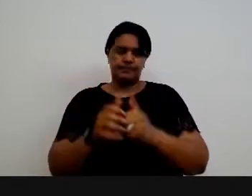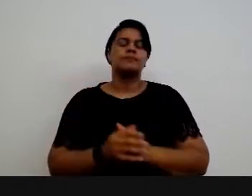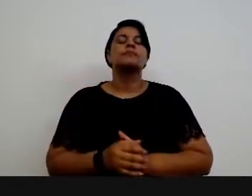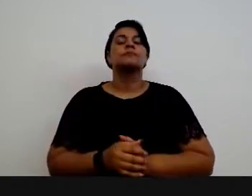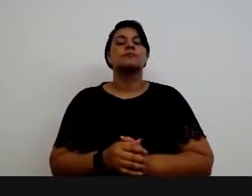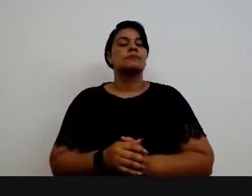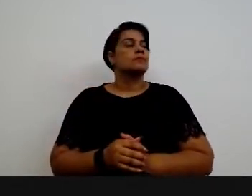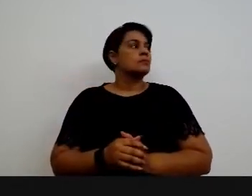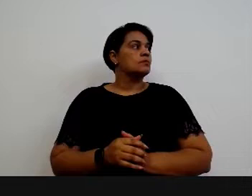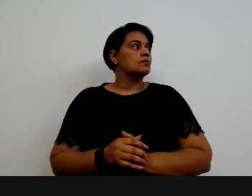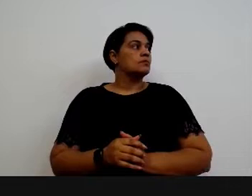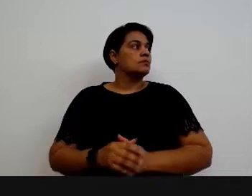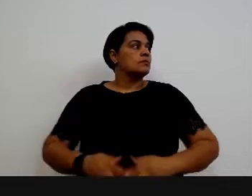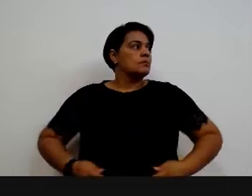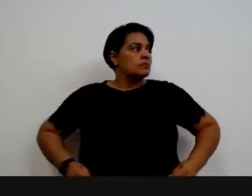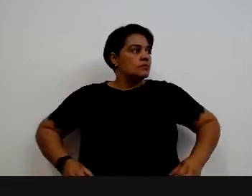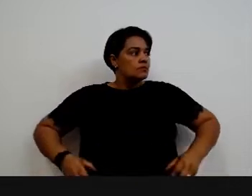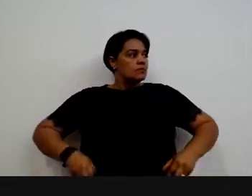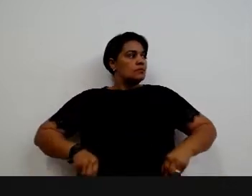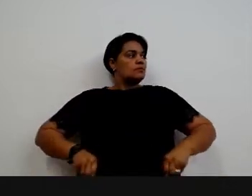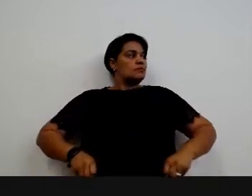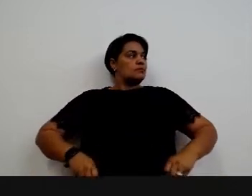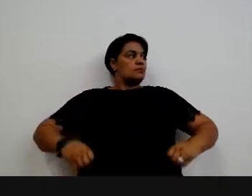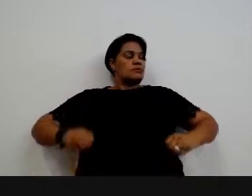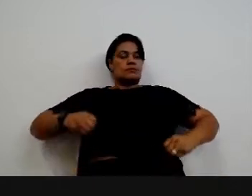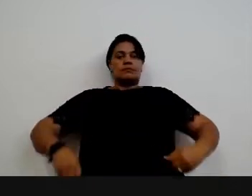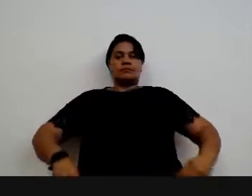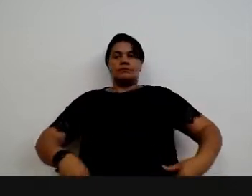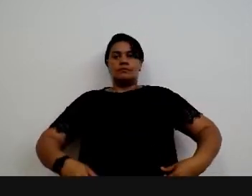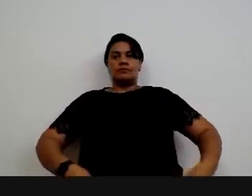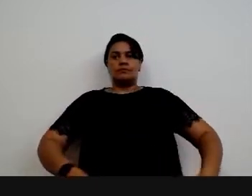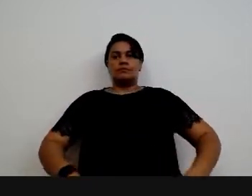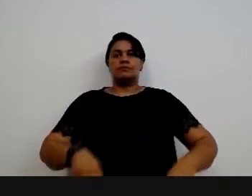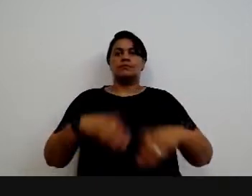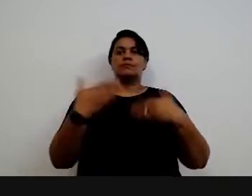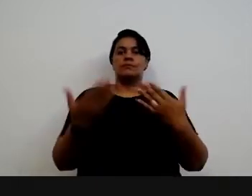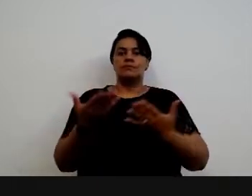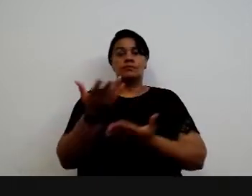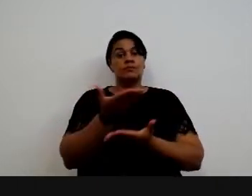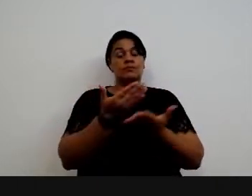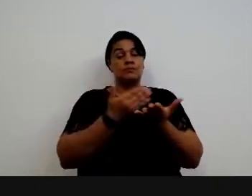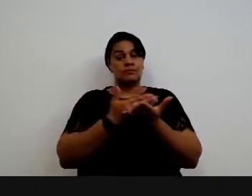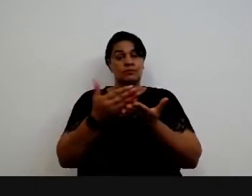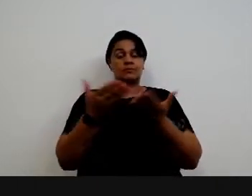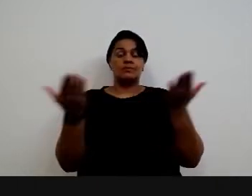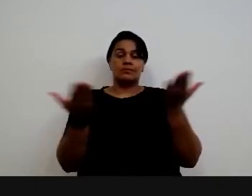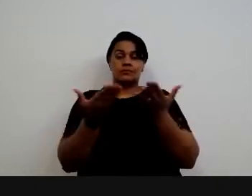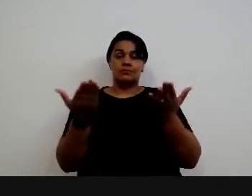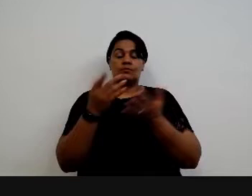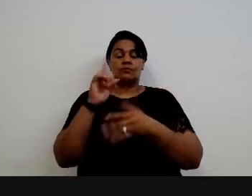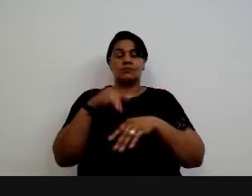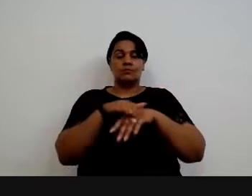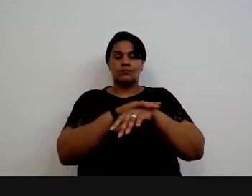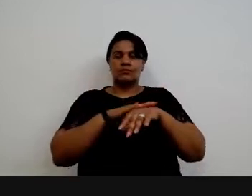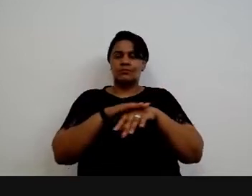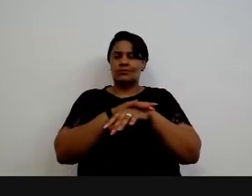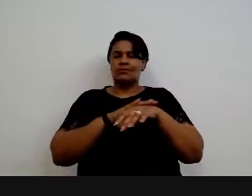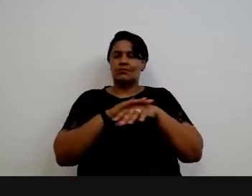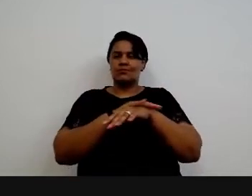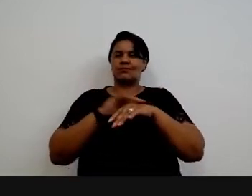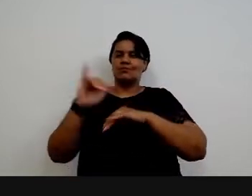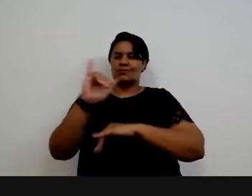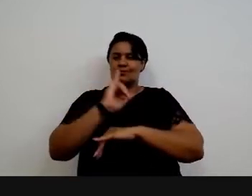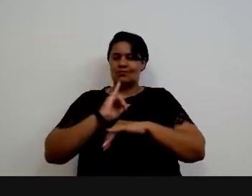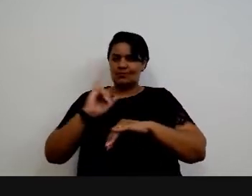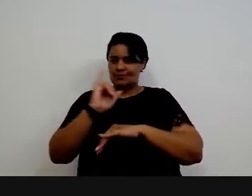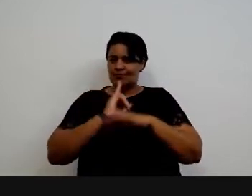YouTube. Tá bom? Então, vamos começar aqui hoje essa nossa conversa informal. Muito